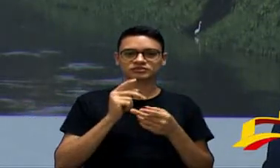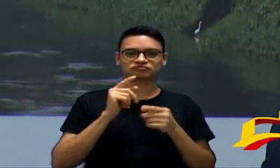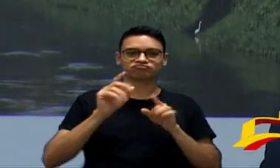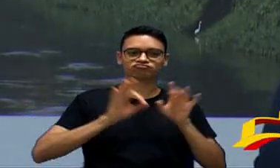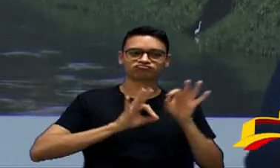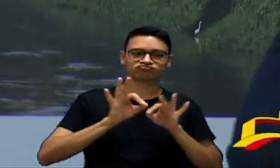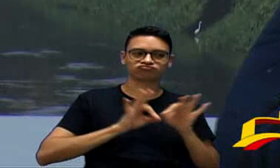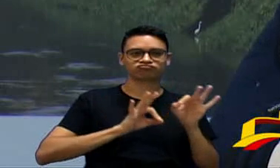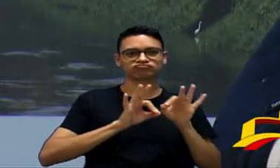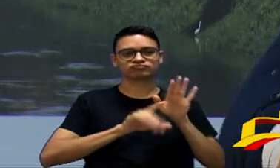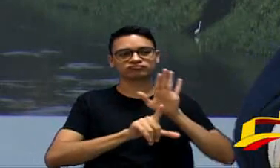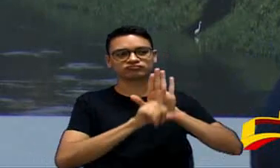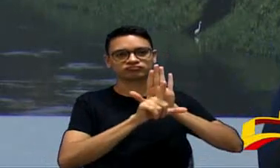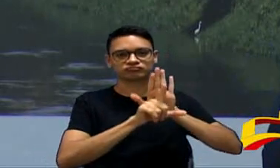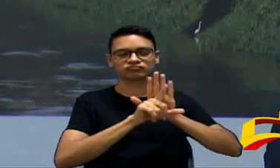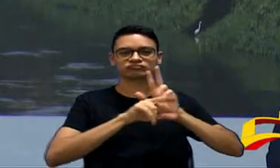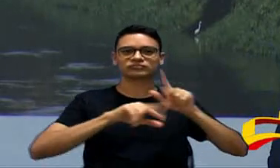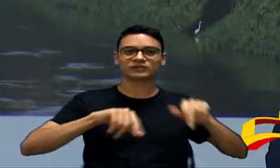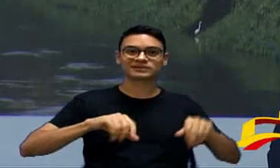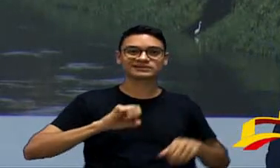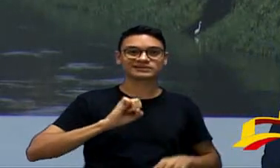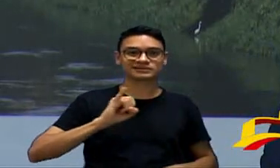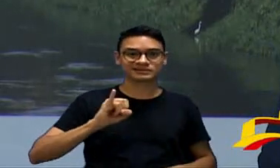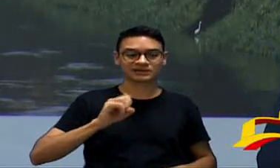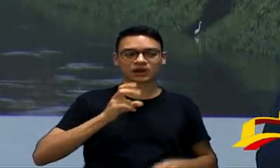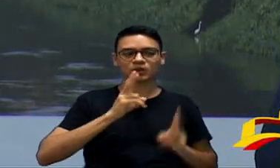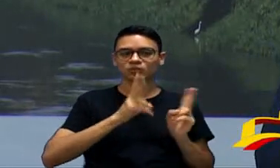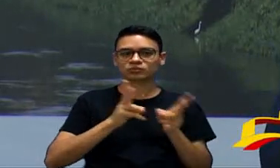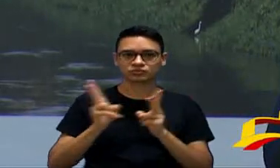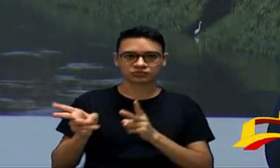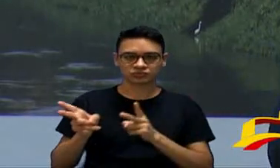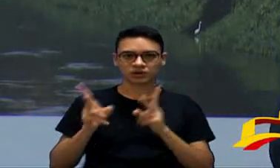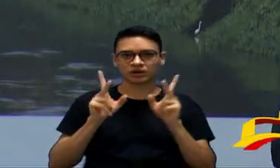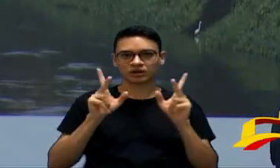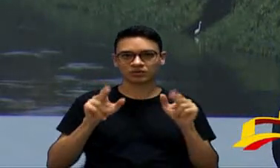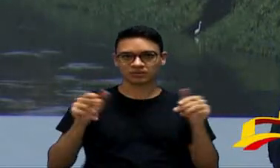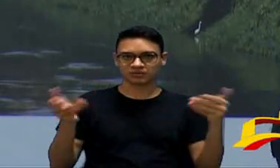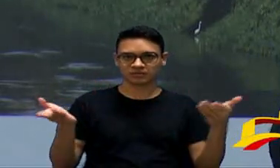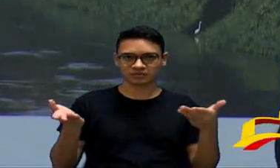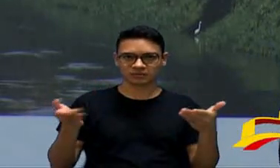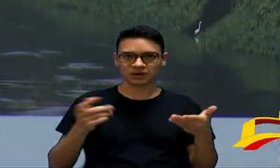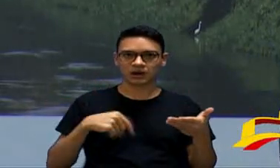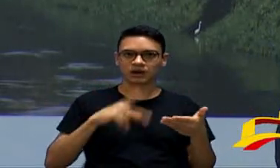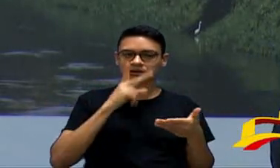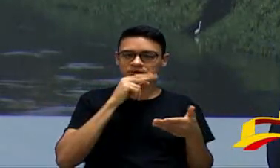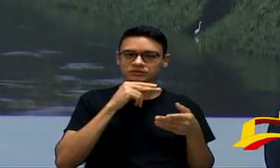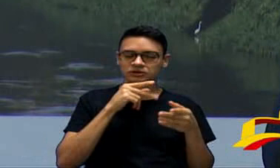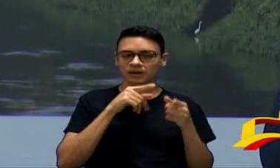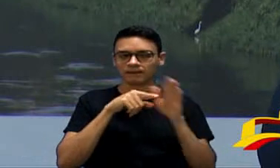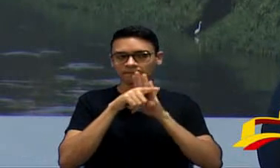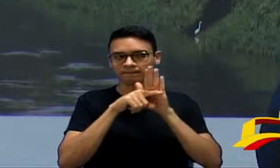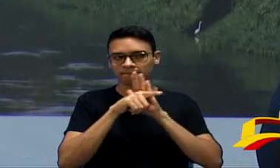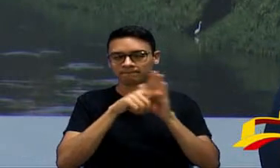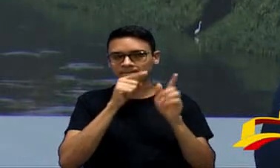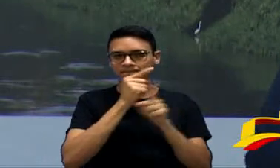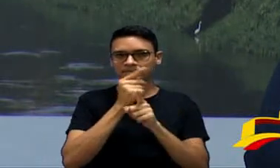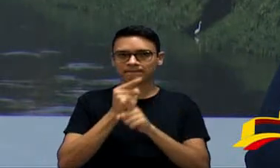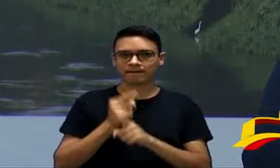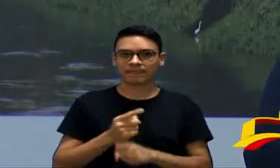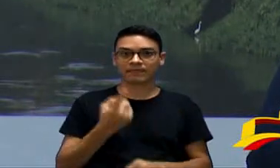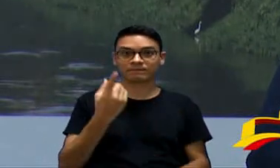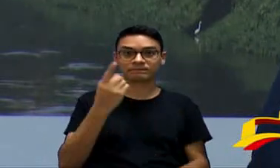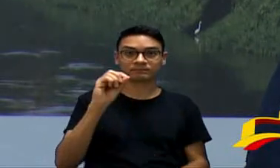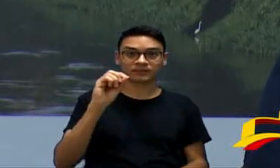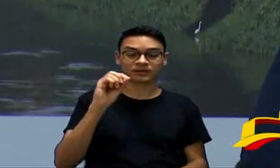legislativa. Se nós continuarmos nesse ritmo aqui, nós fizemos uma conta por baixo, 10 projetos de lei